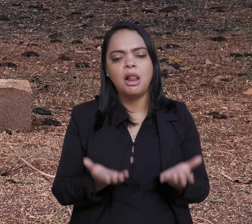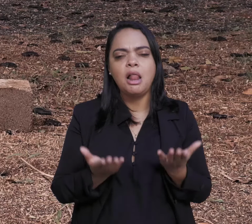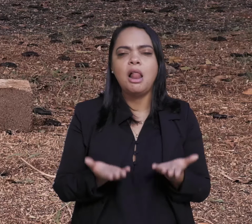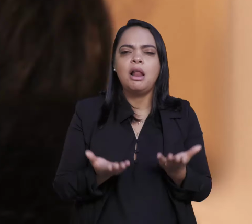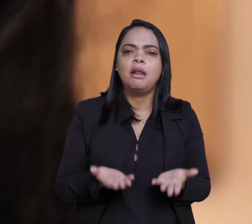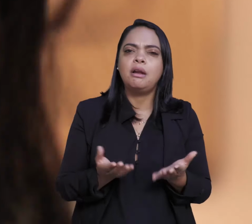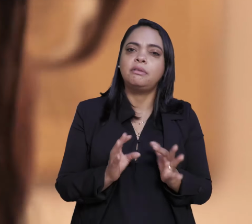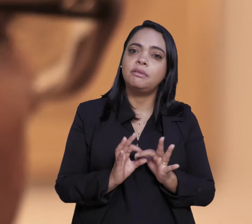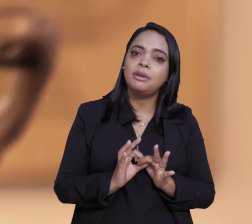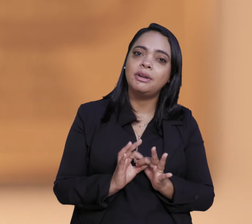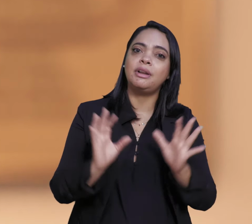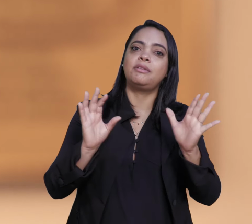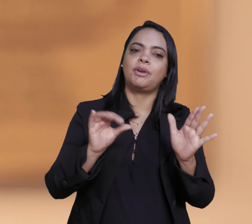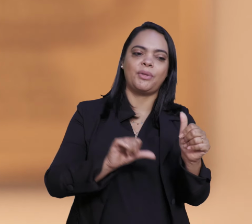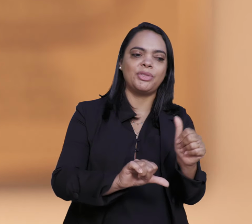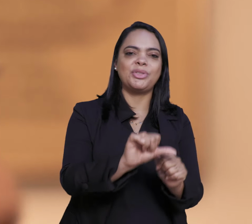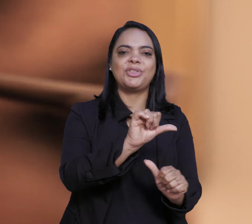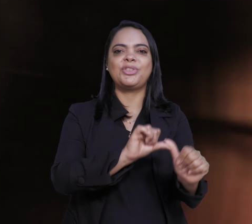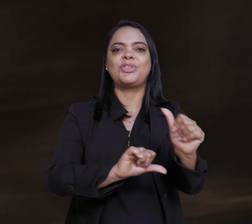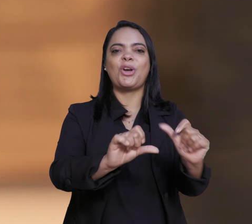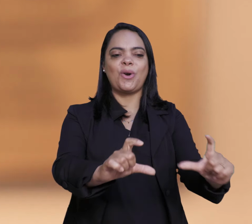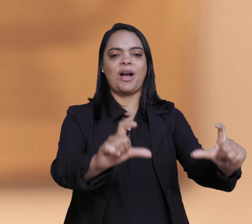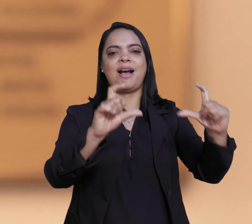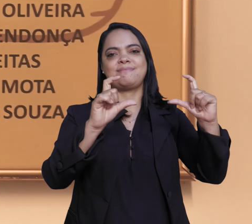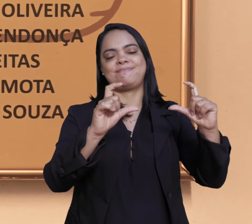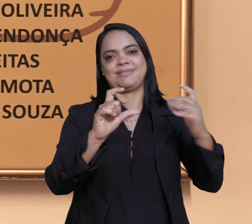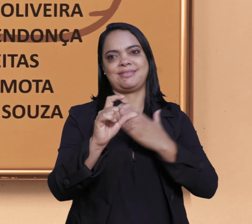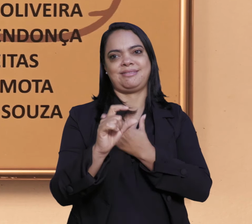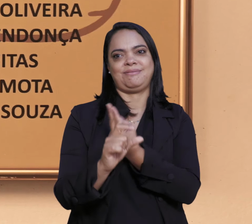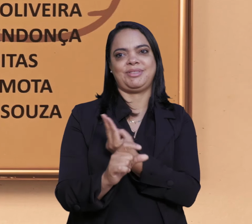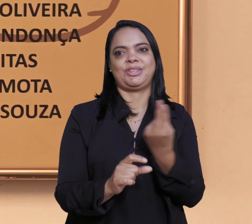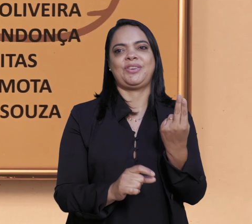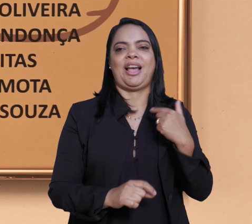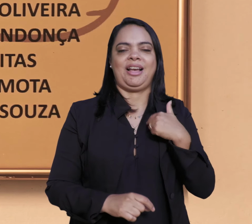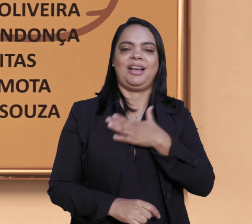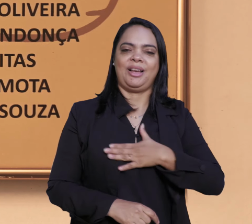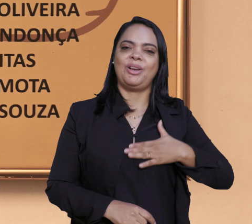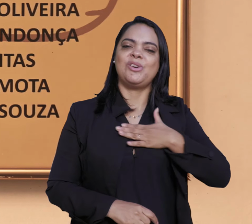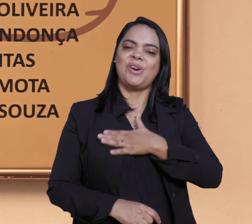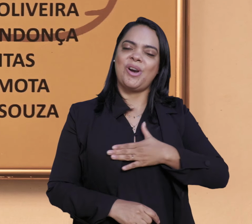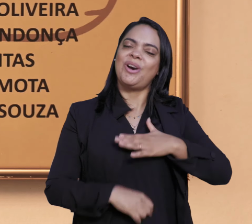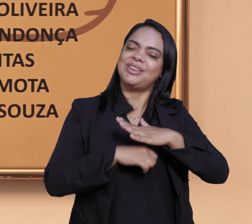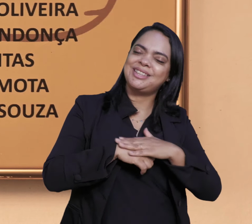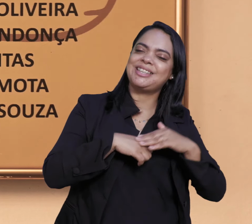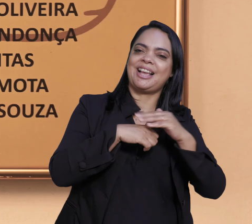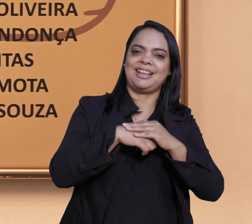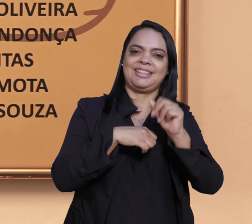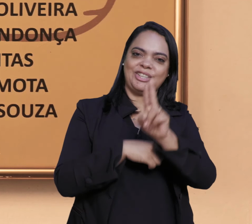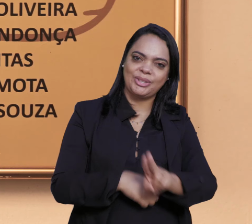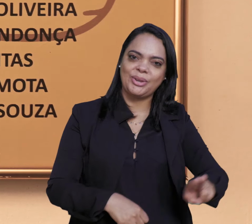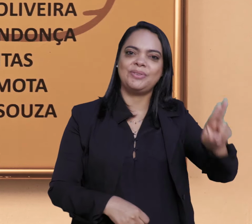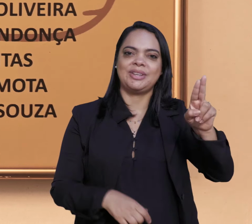mais livre, quando é feita essa troca. A troca da placa, e aí eu tenho afeto pela universidade, eu tenho